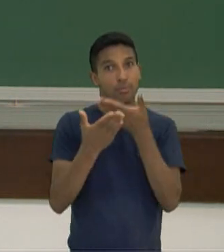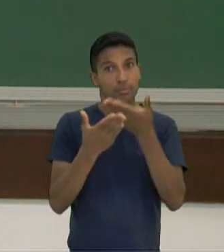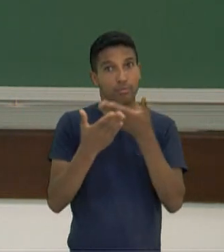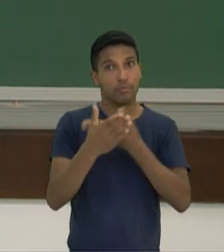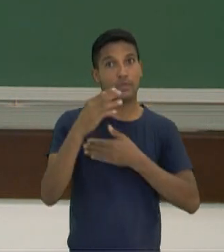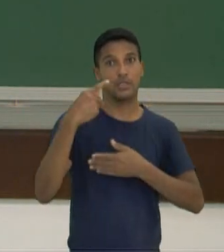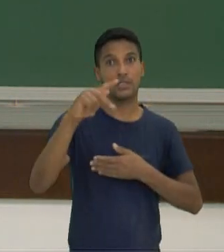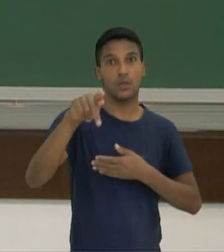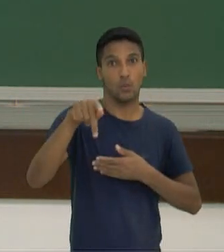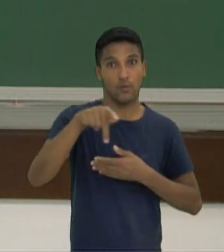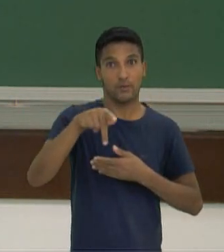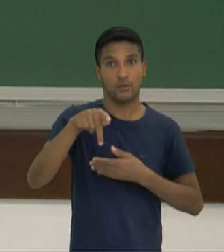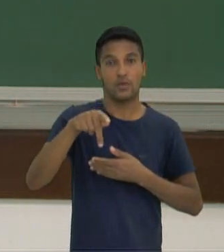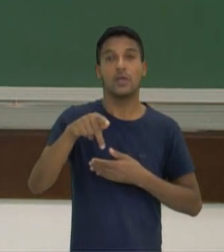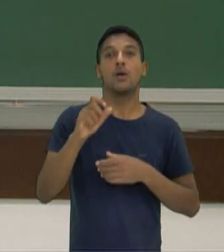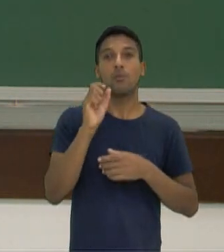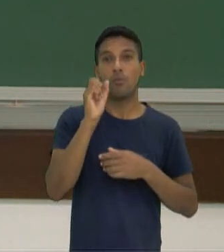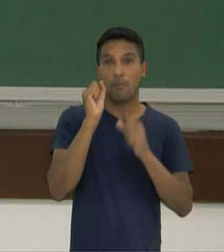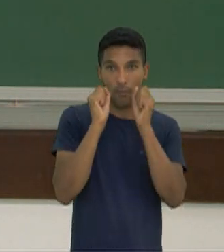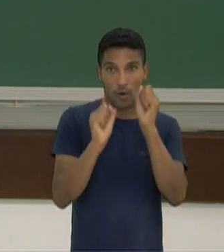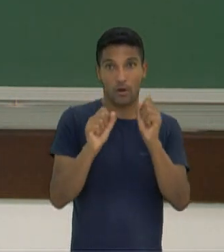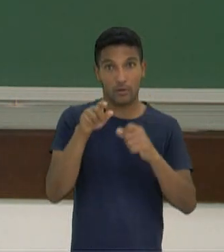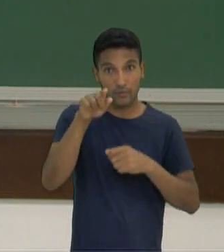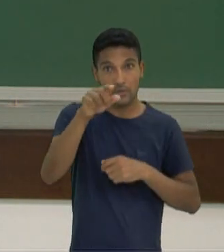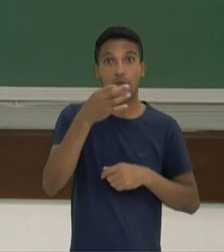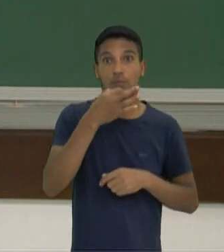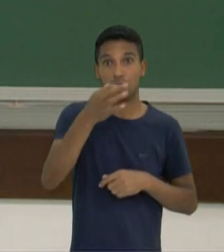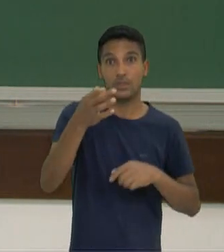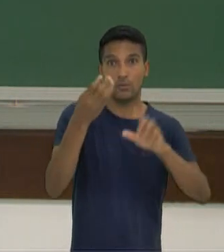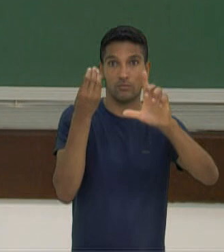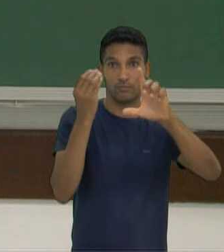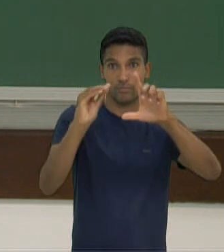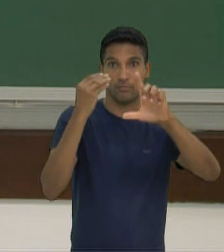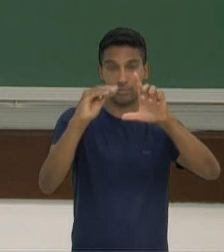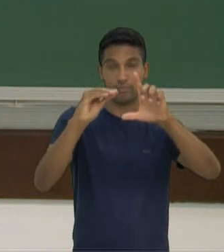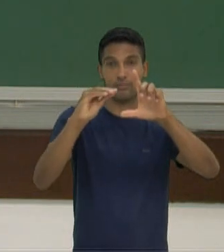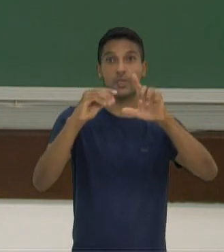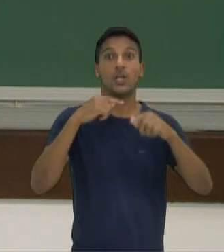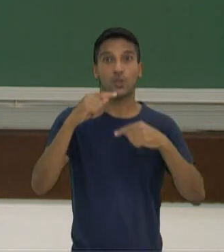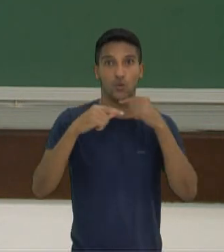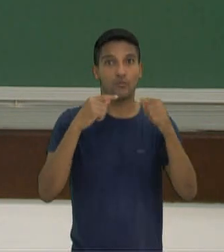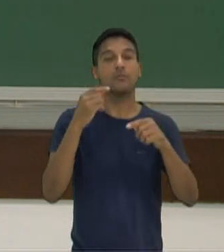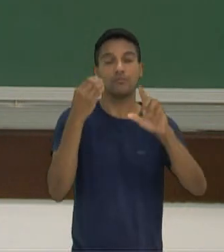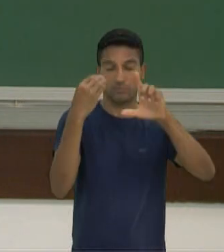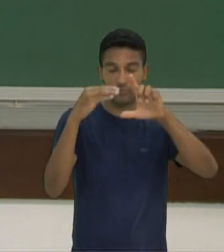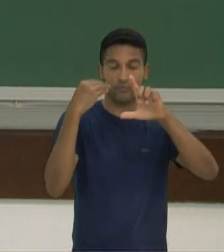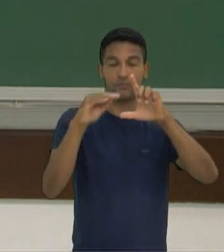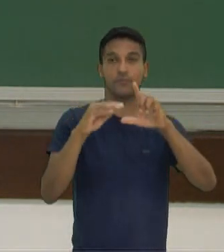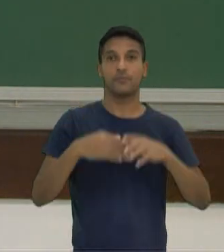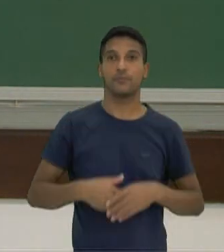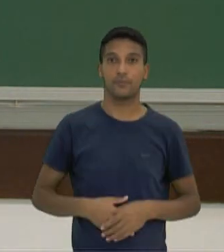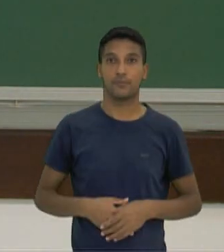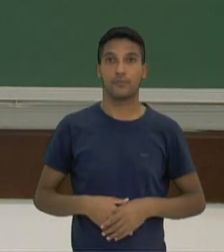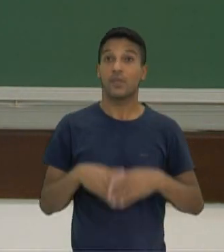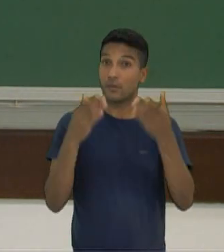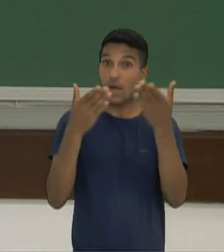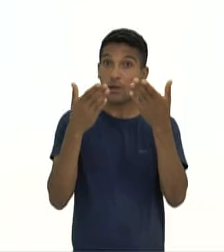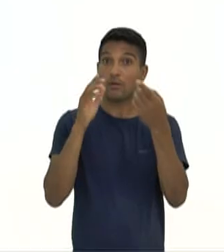Deixe um comentário ou uma dúvida sobre o conteúdo da aula. Agora vamos aos nossos objetivos.